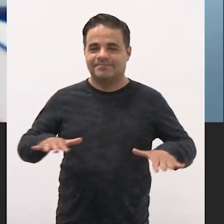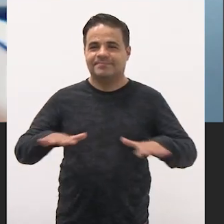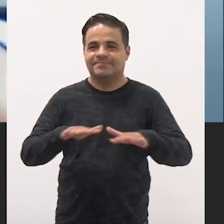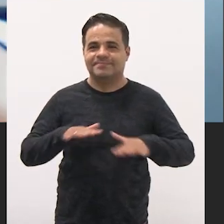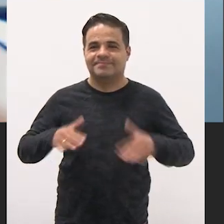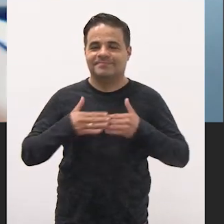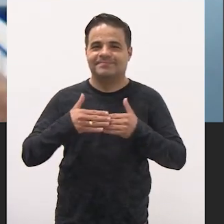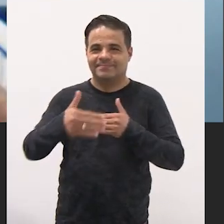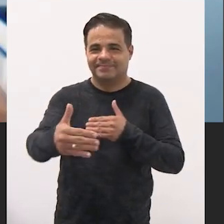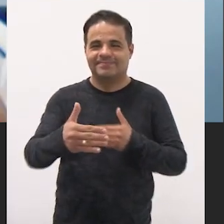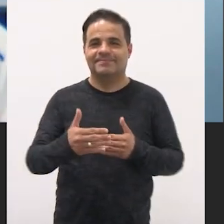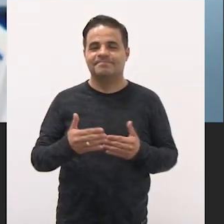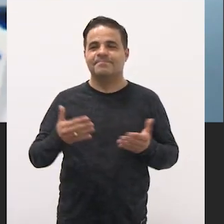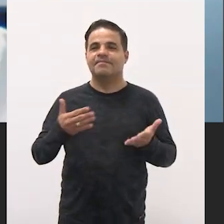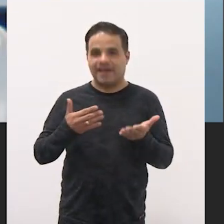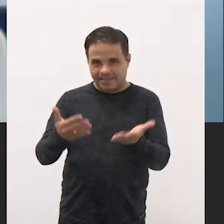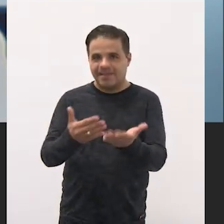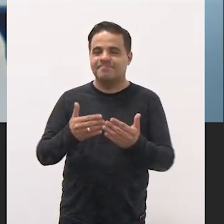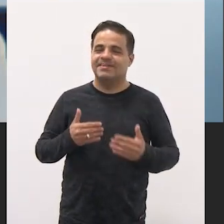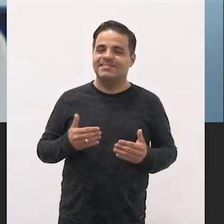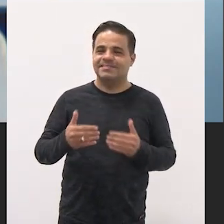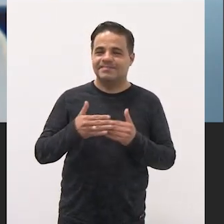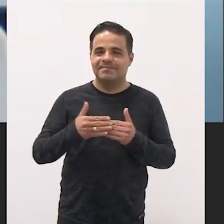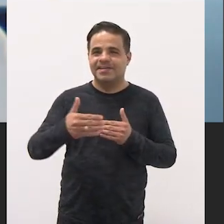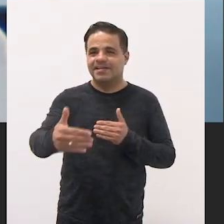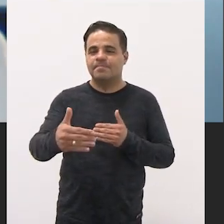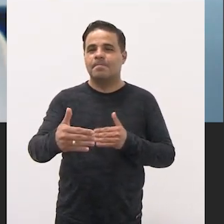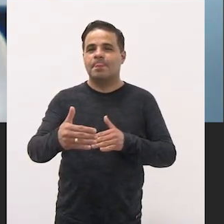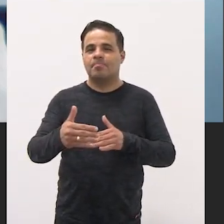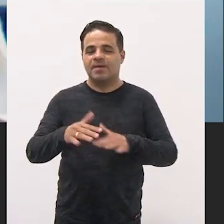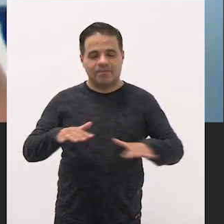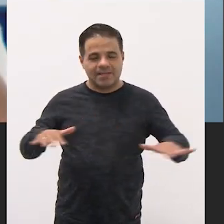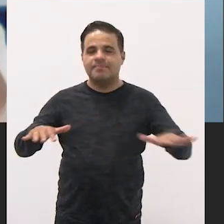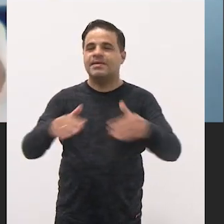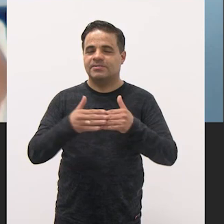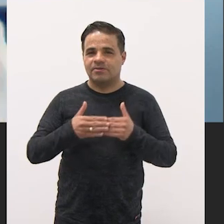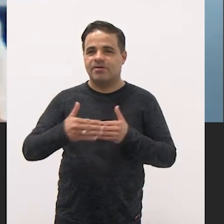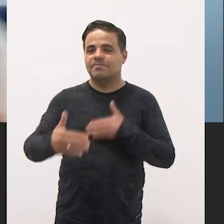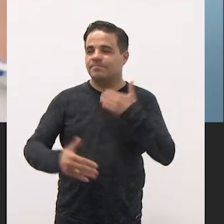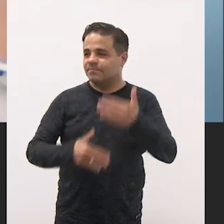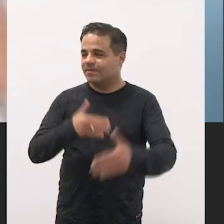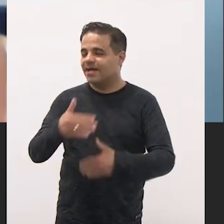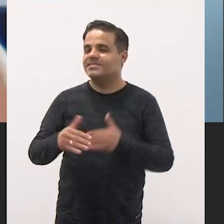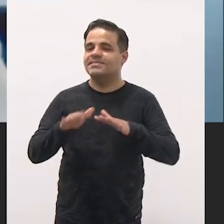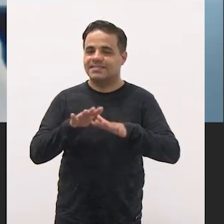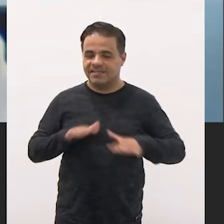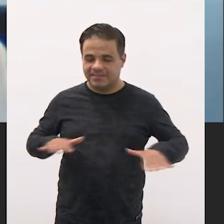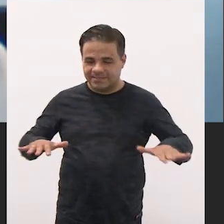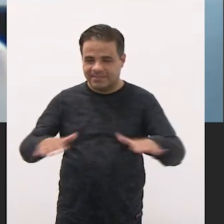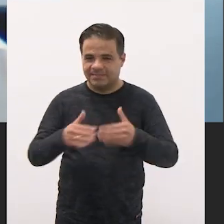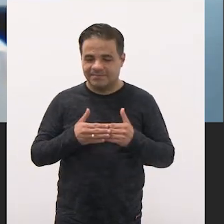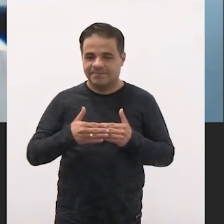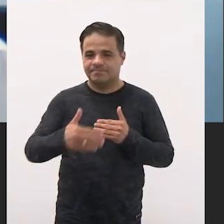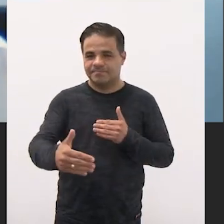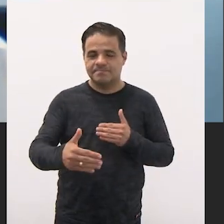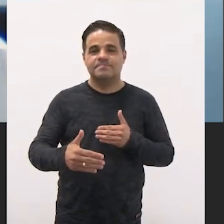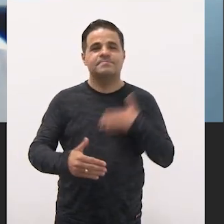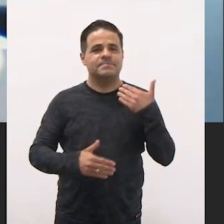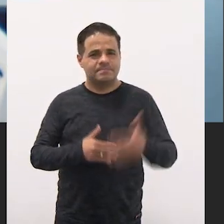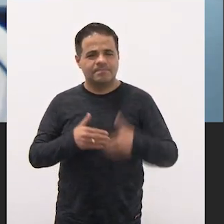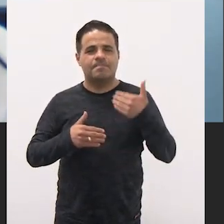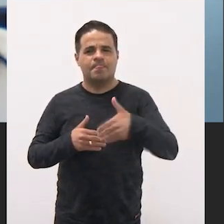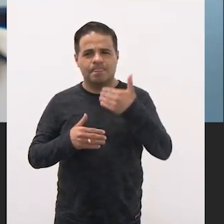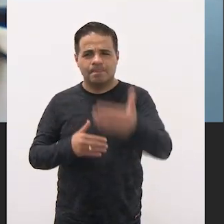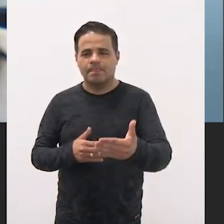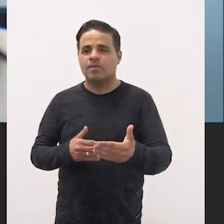não tinha quem levasse. Era uma mulher cadeirante, então não tinha, o dentista era só no andar de cima.